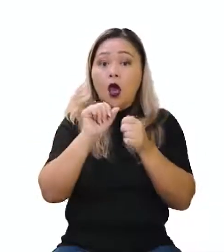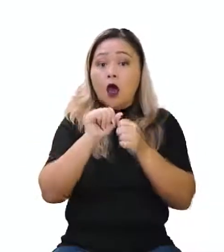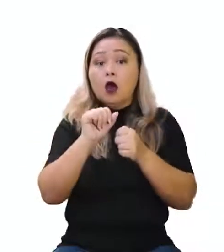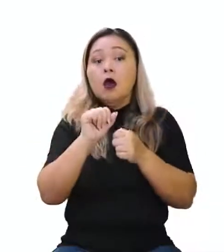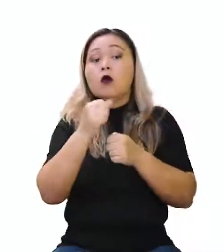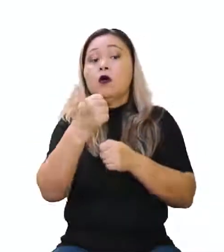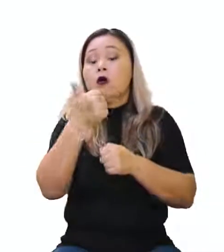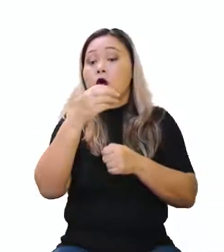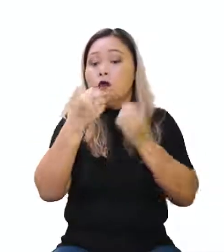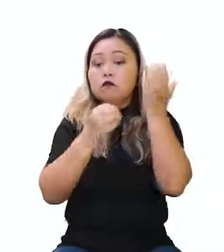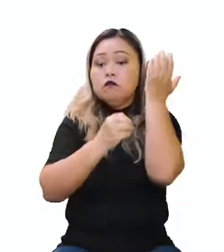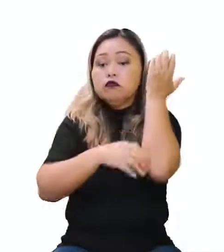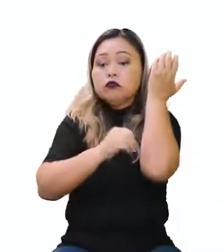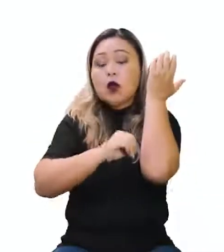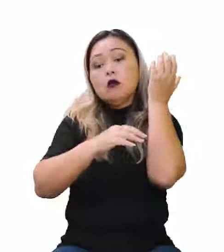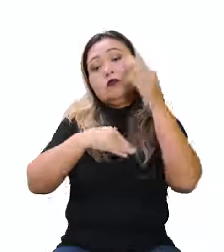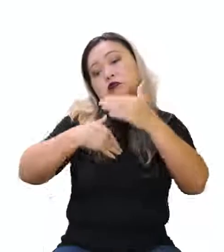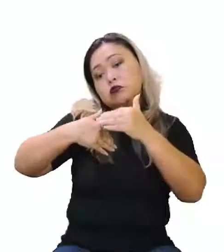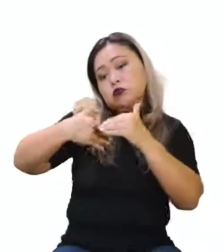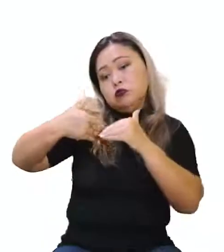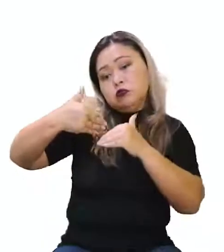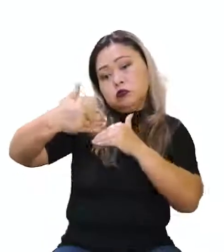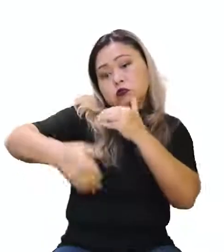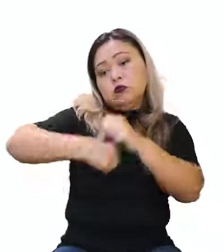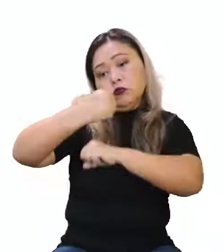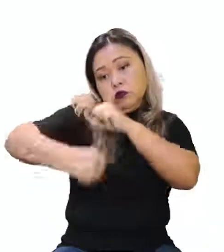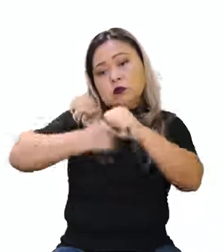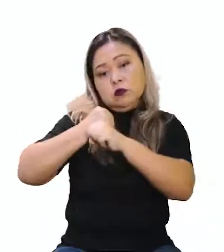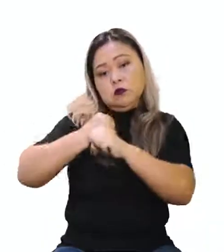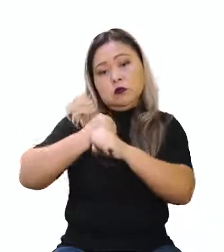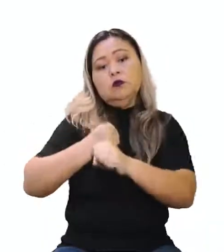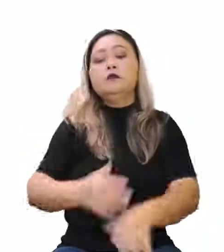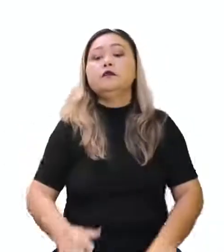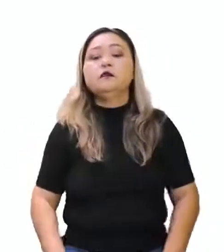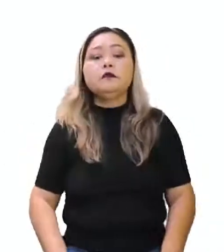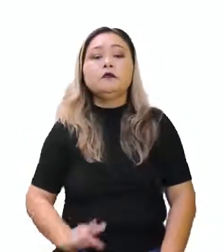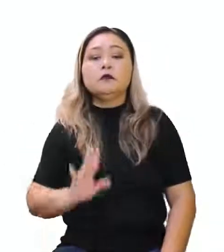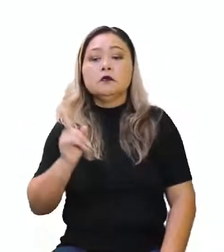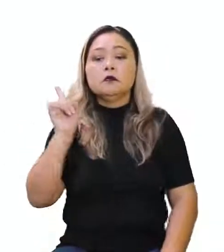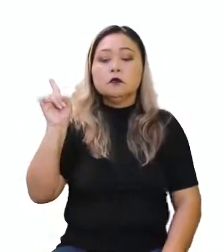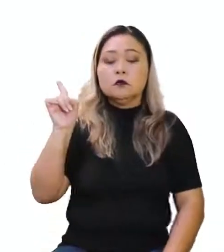por ano, concentrando aí no período reprodutivo.